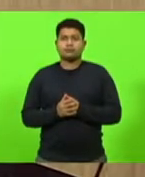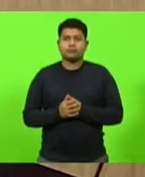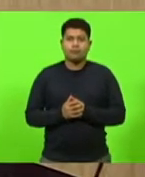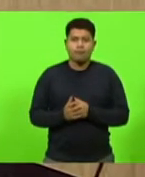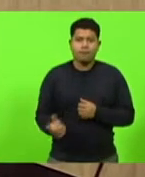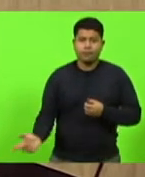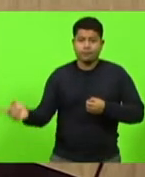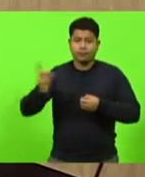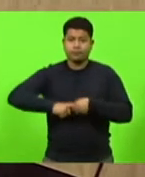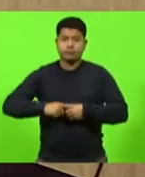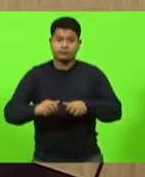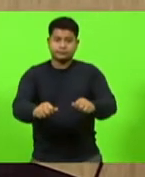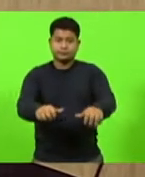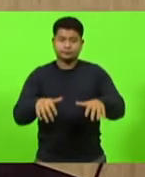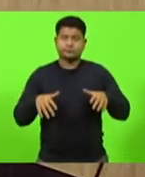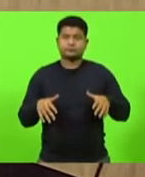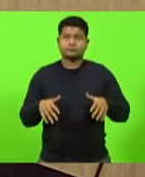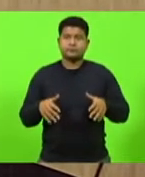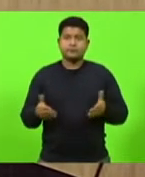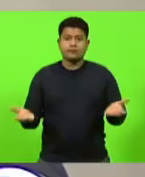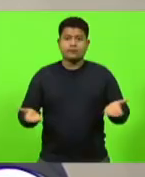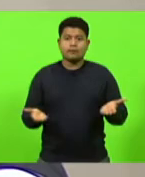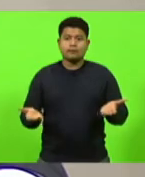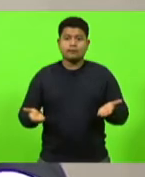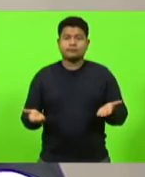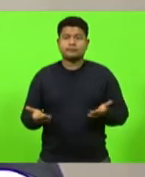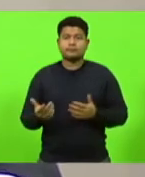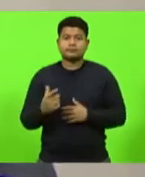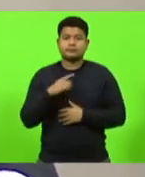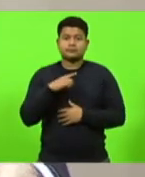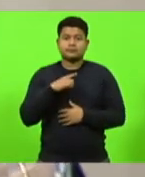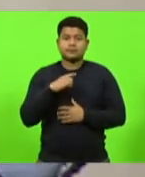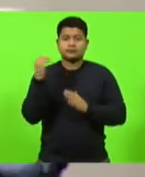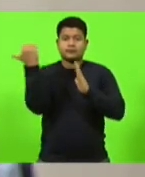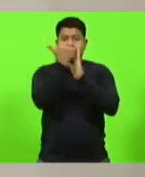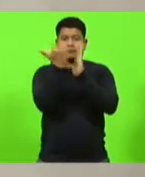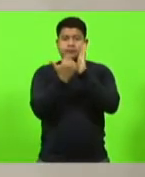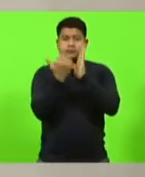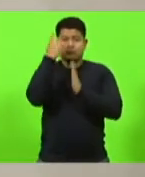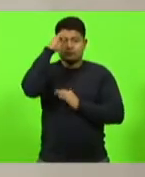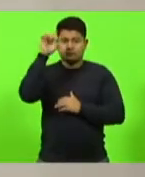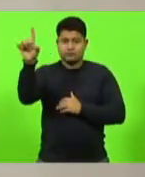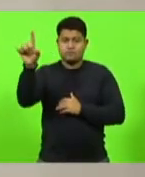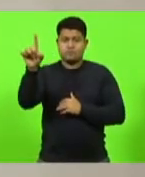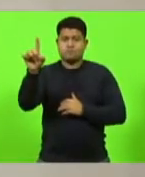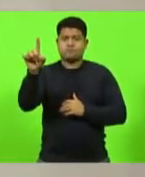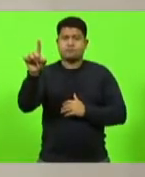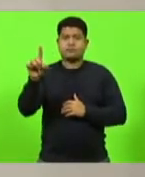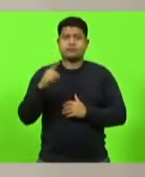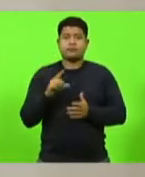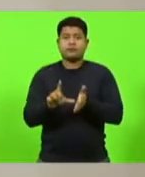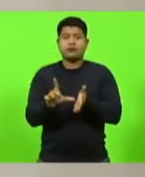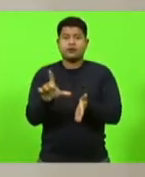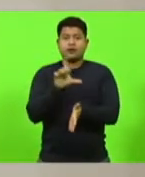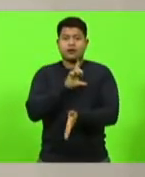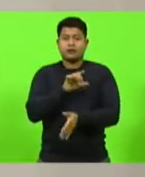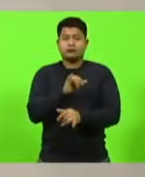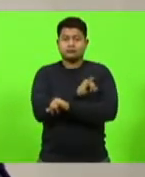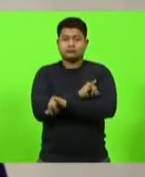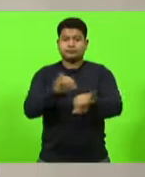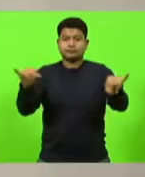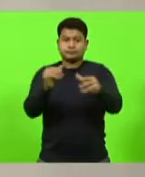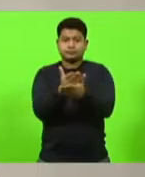Reaberta a sessão, passamos à ordem do dia. Antes, comunico a